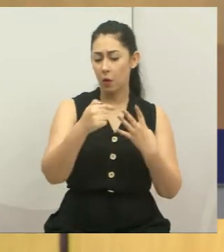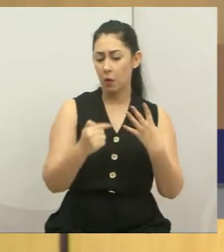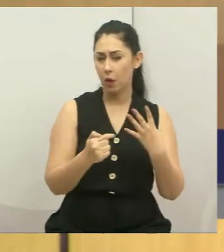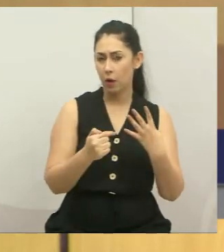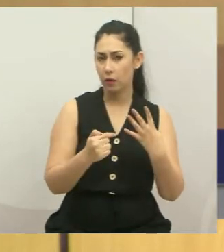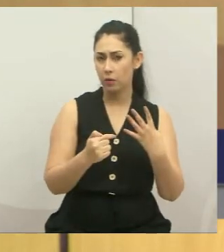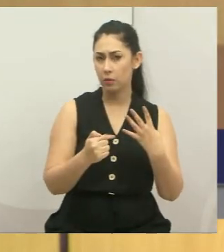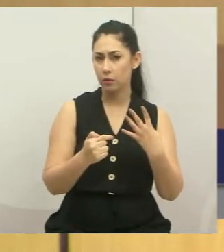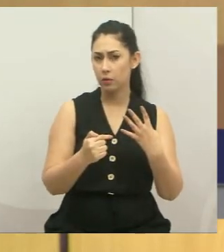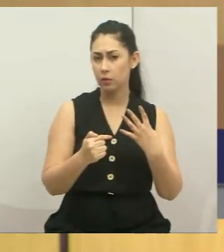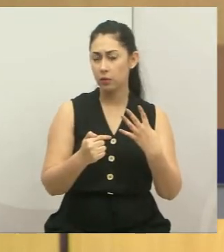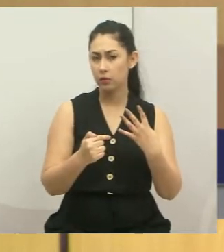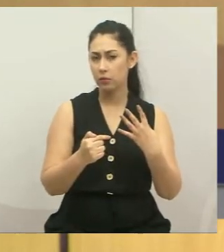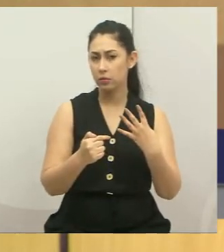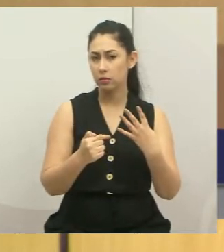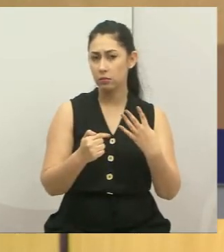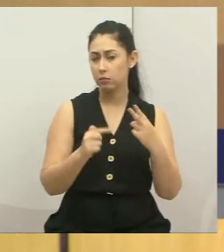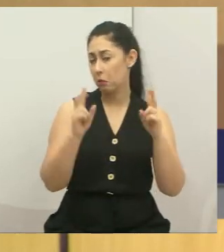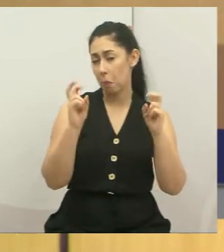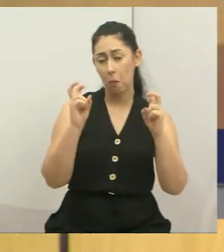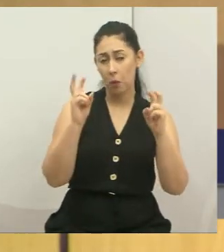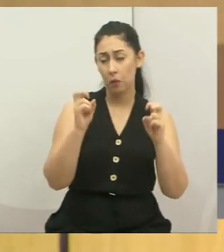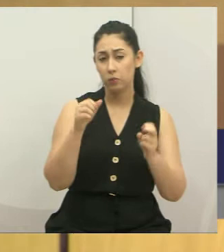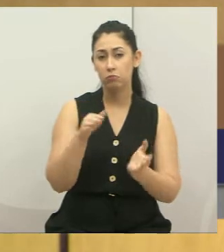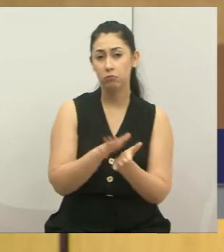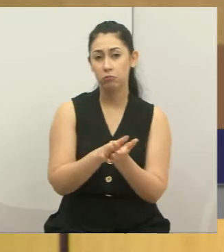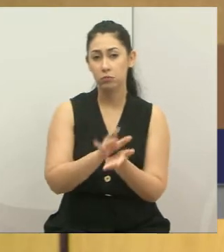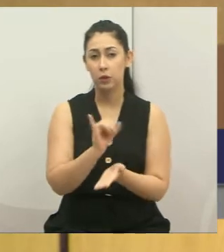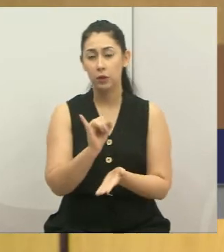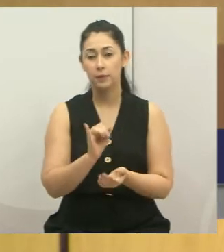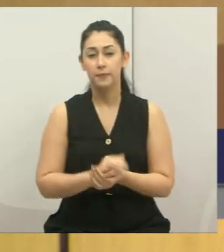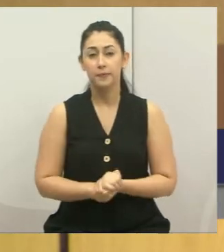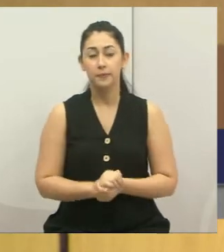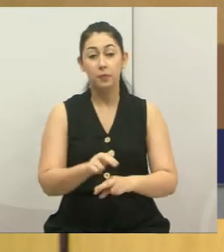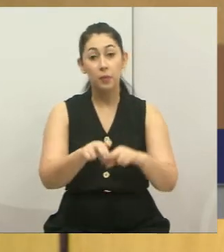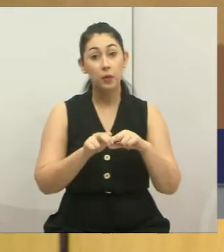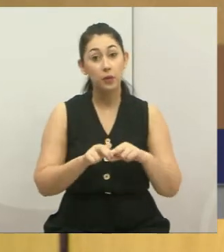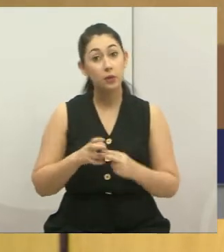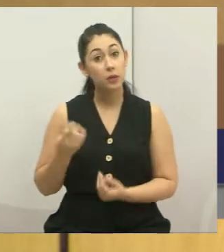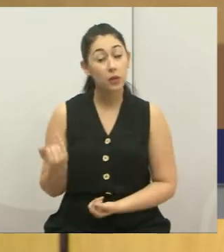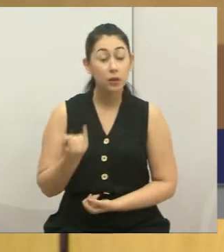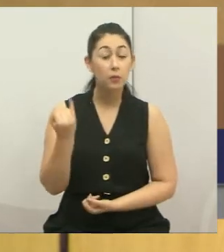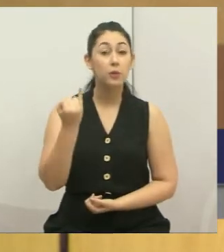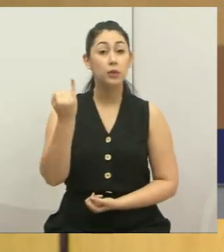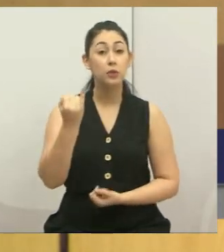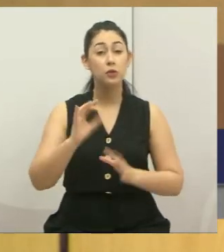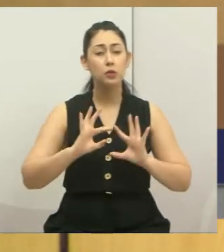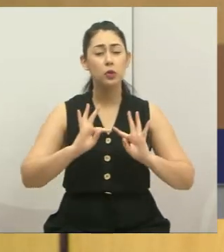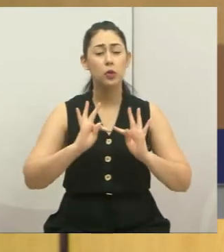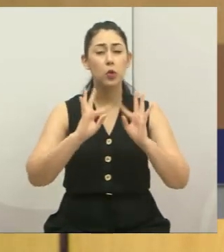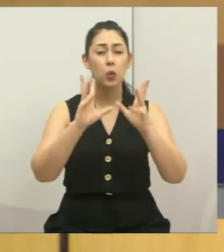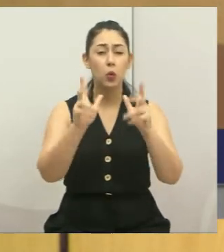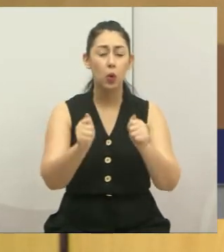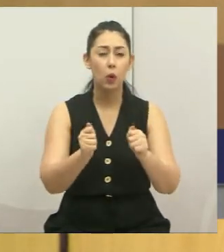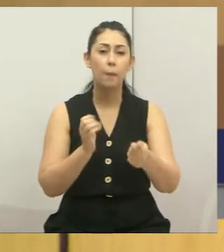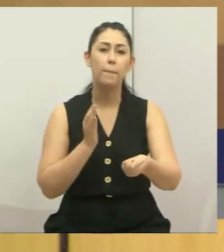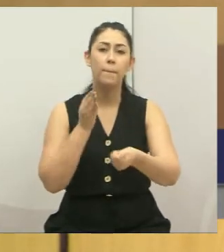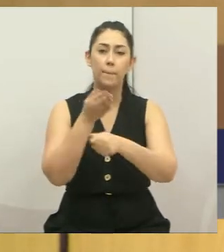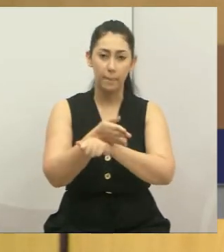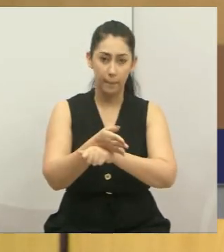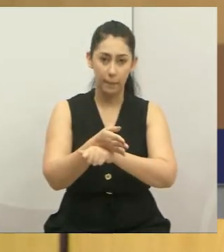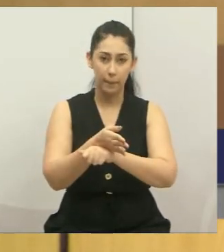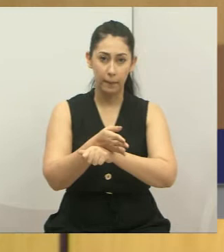nosso município. Por isso é importante a participação de todos,